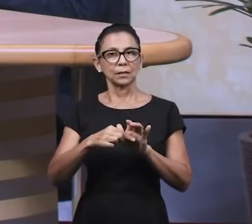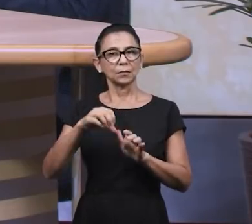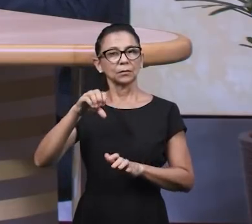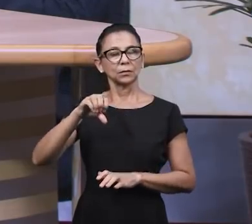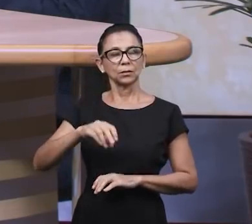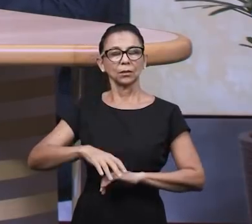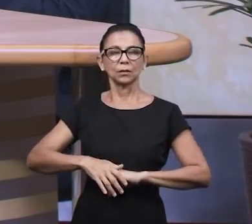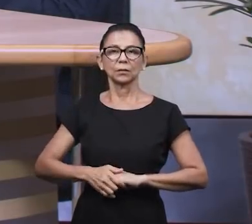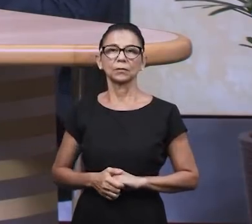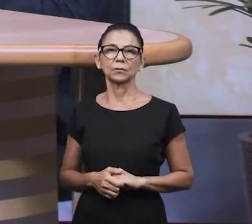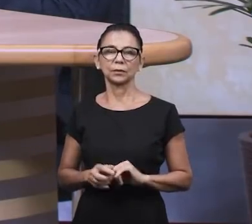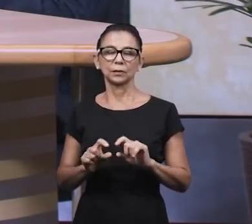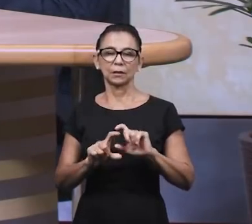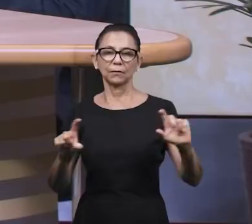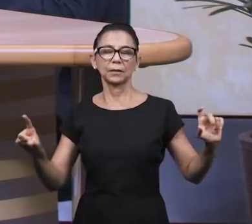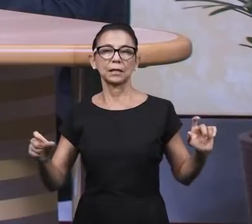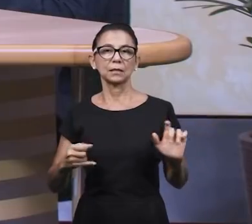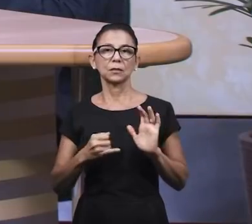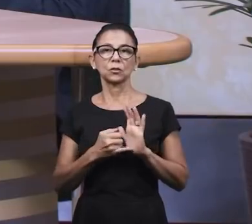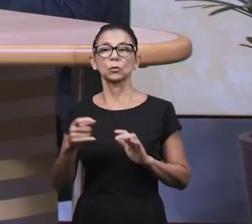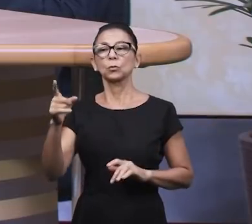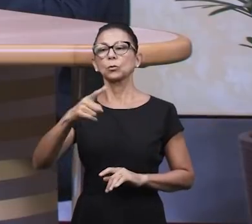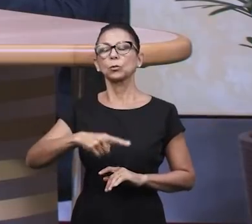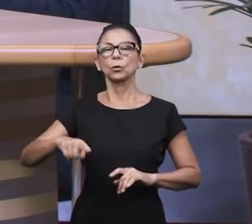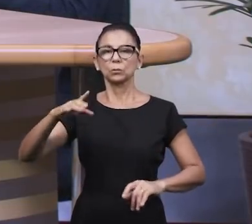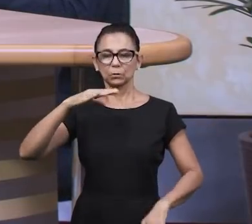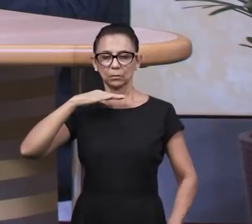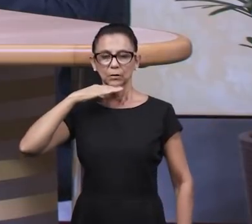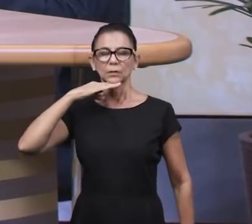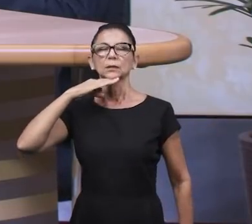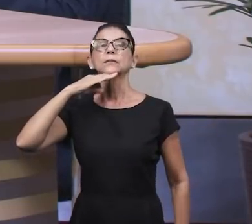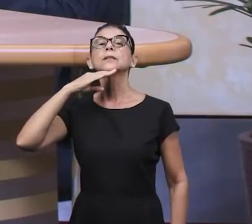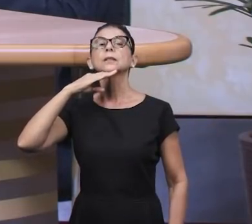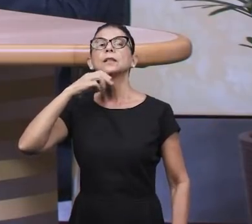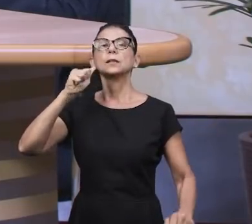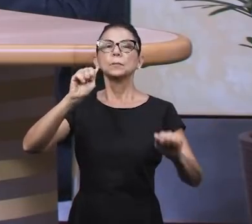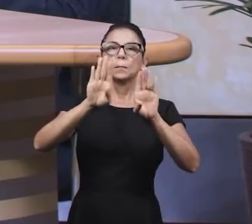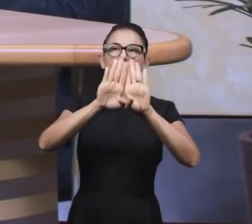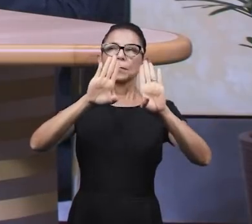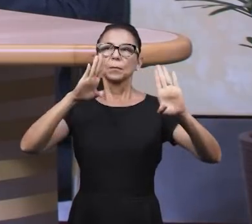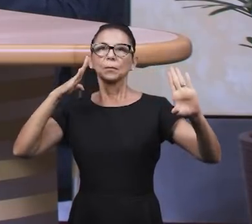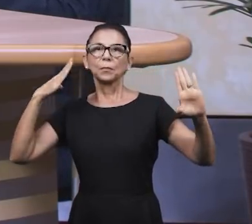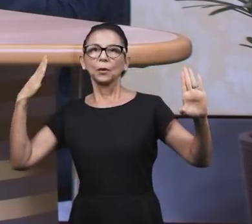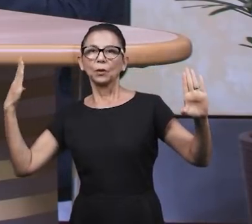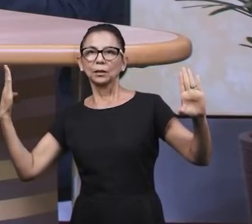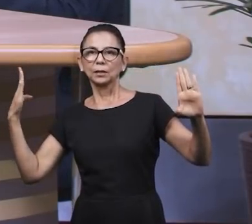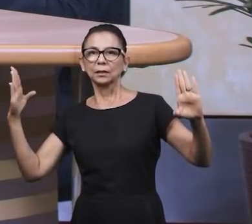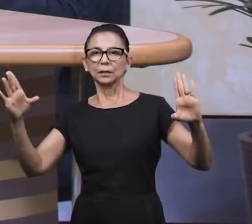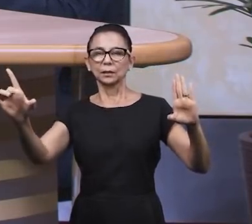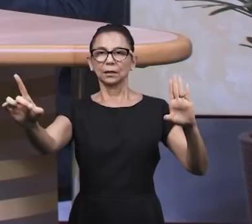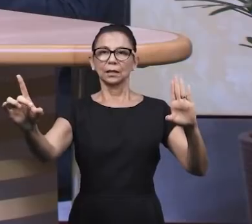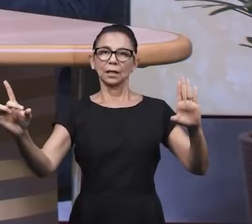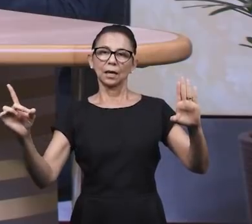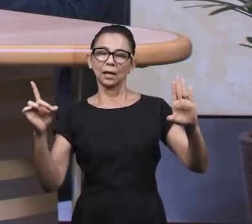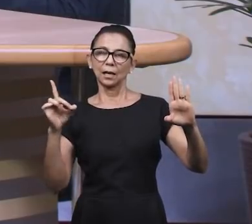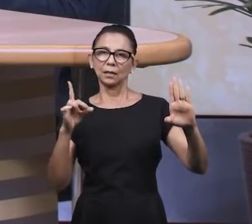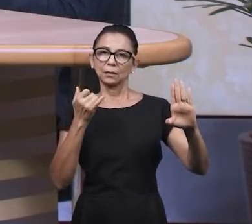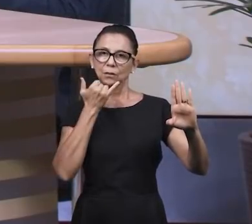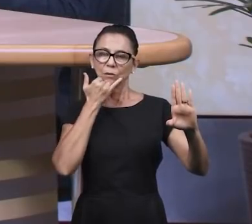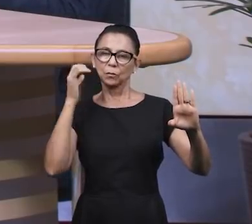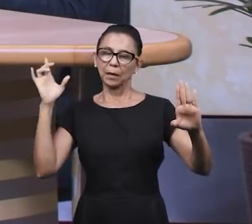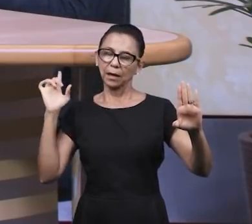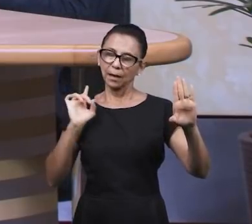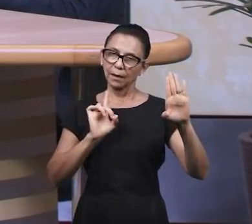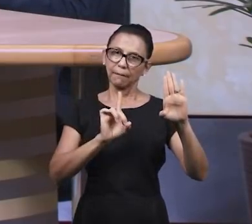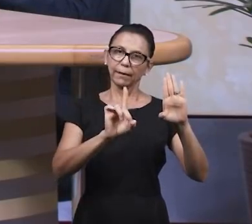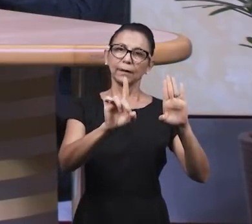ó portas, e as vossas cabeças, levantai-vos, ó entradas eternas, e entrará o Rei da Glória. Quem é